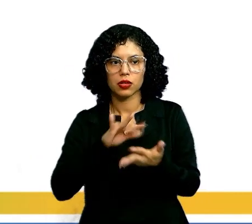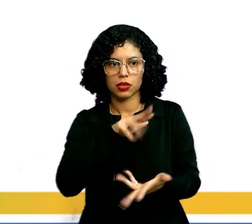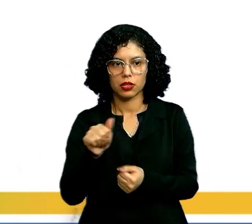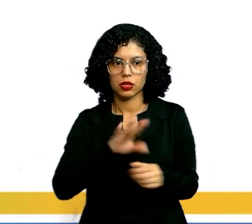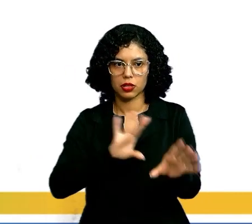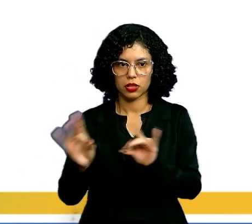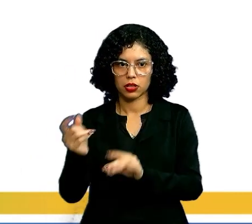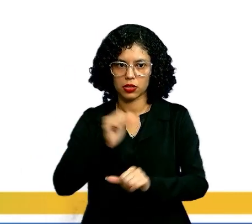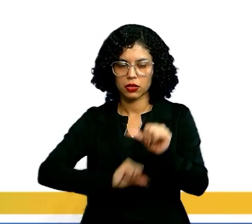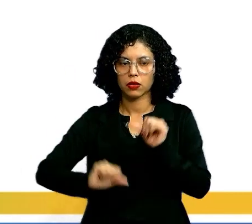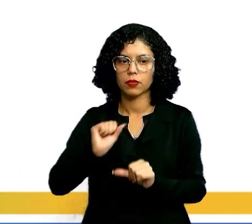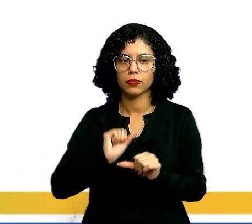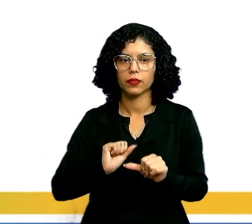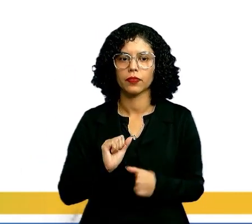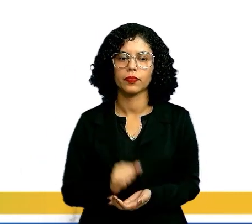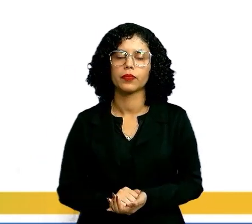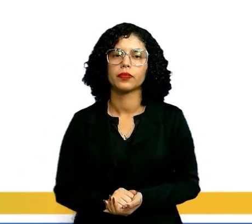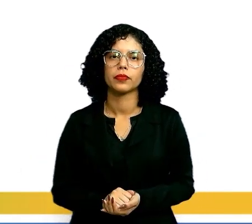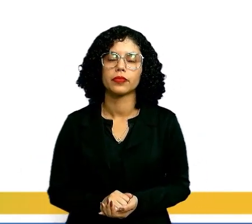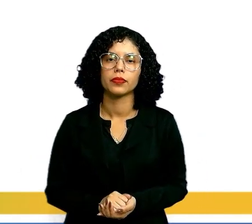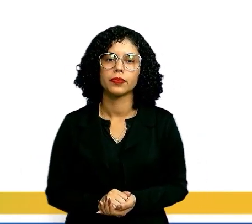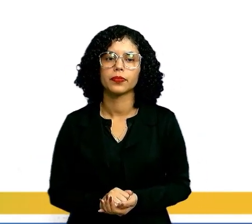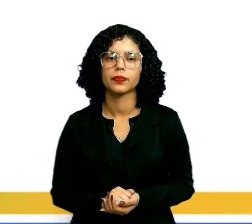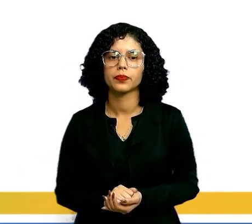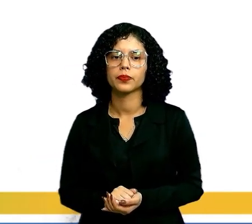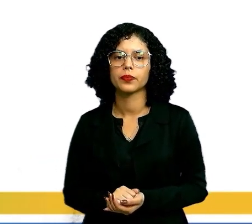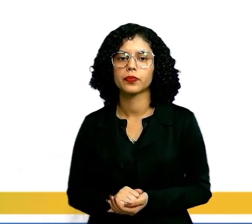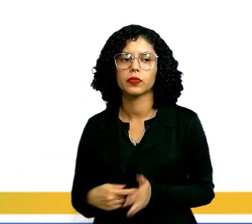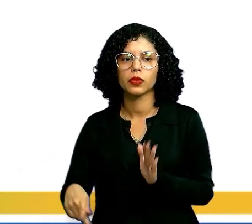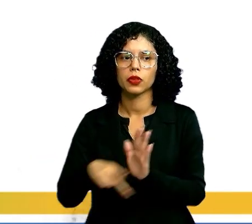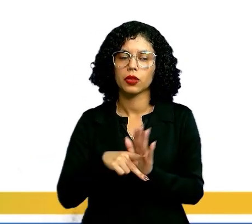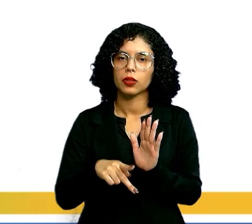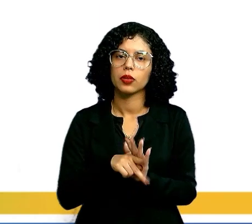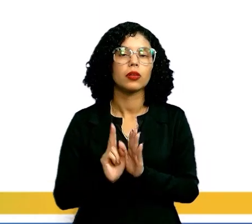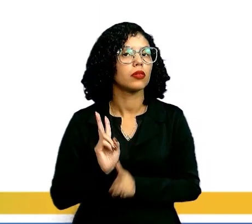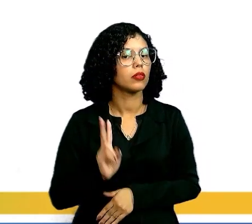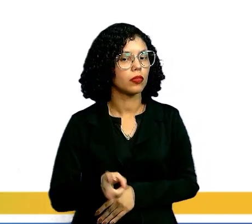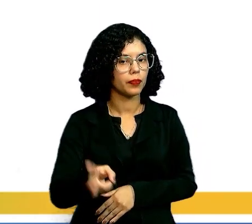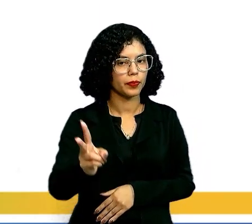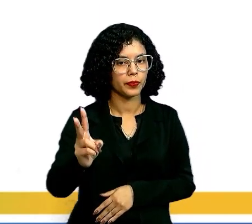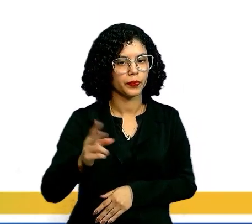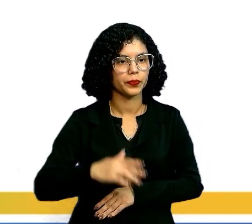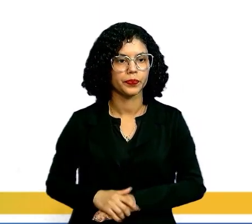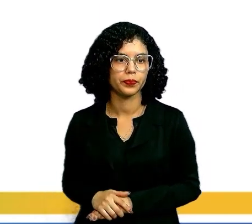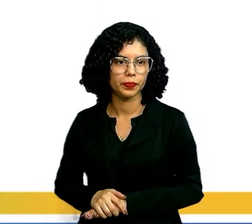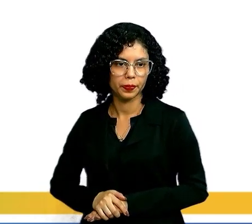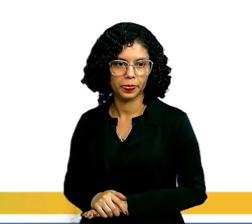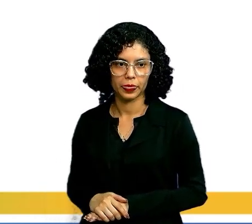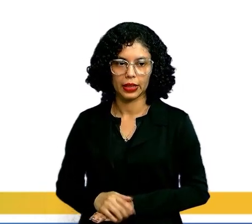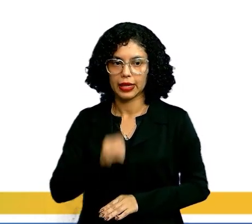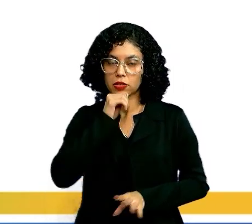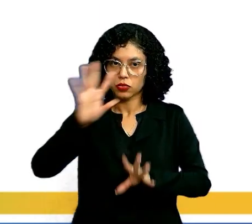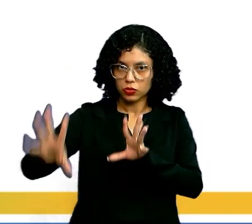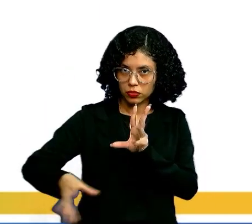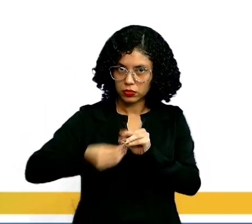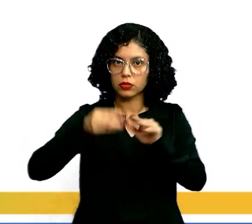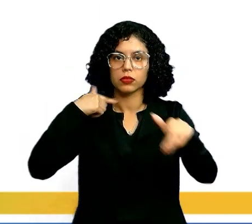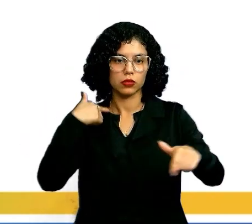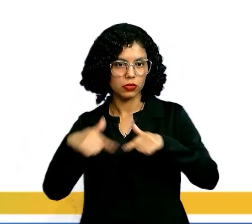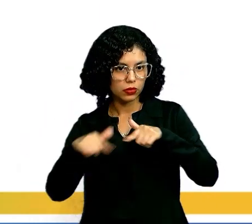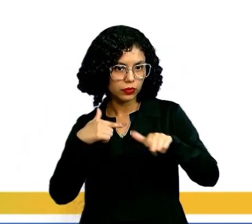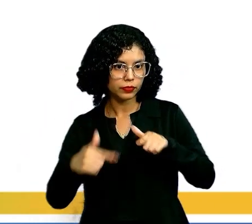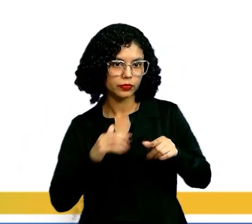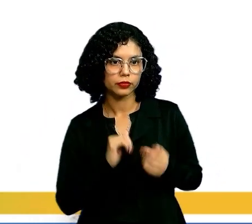mundo através de um uma transformação e da realização que se tem com a própria conduta trata--se de